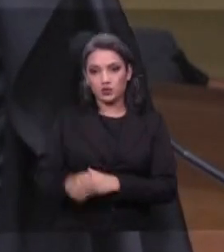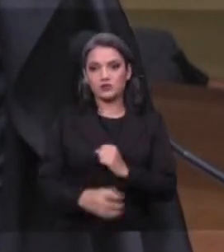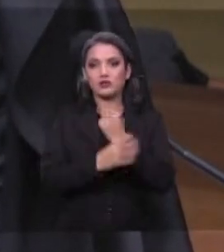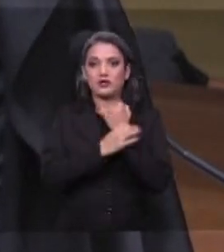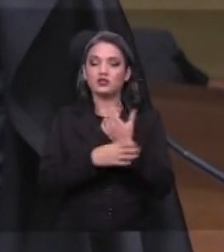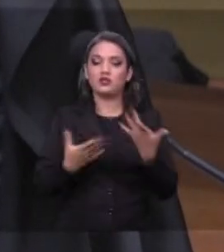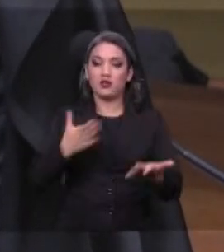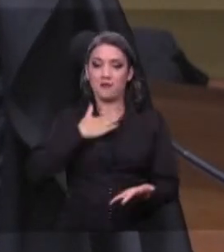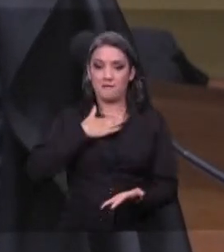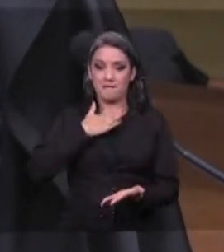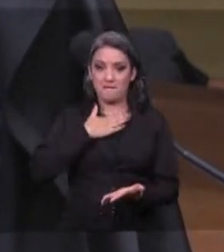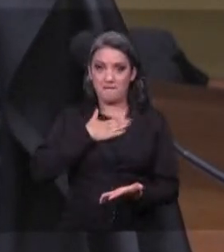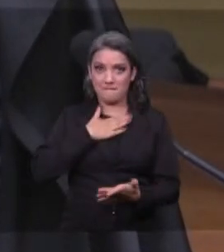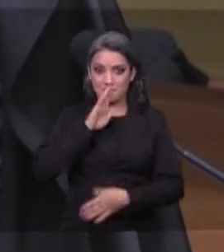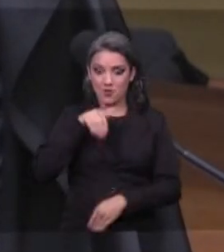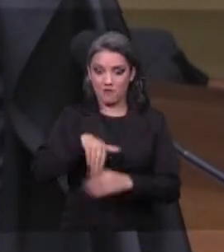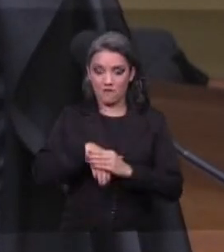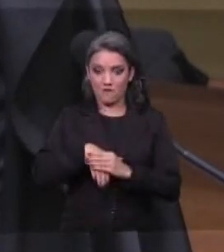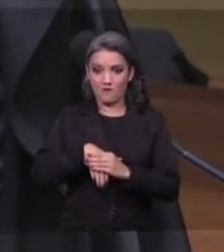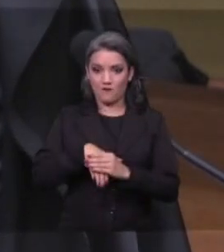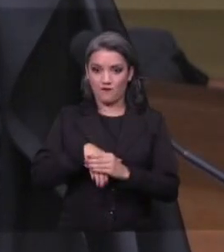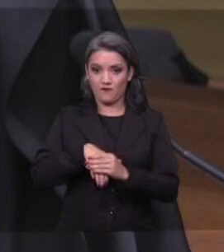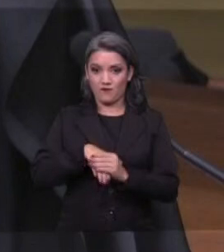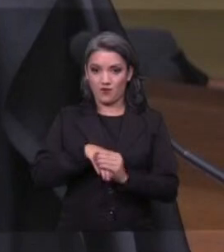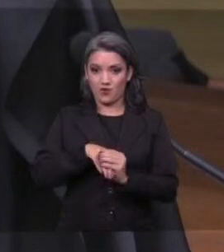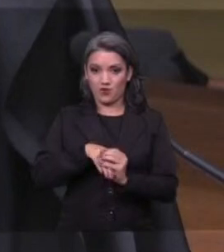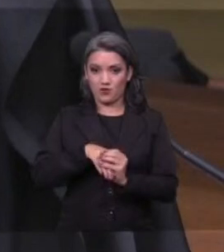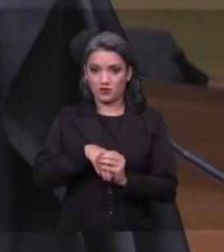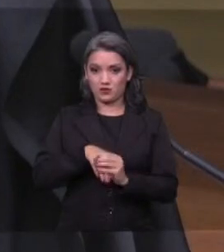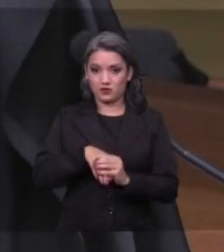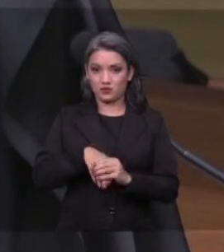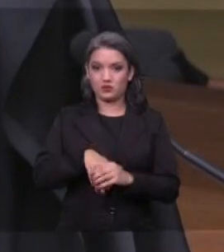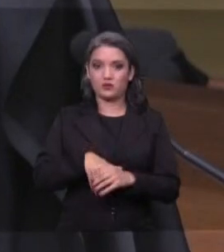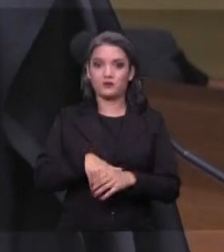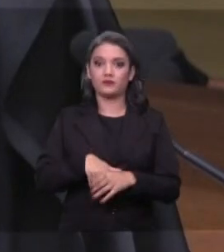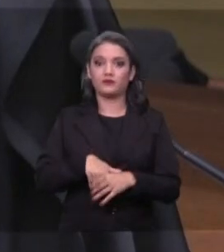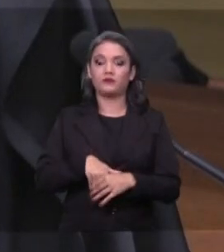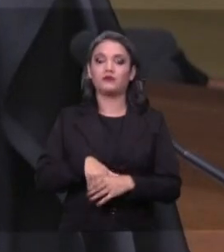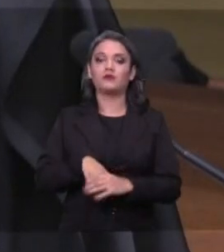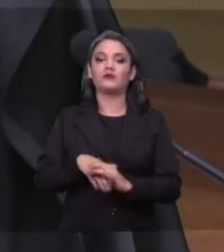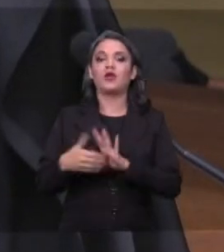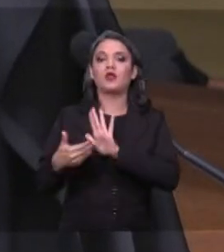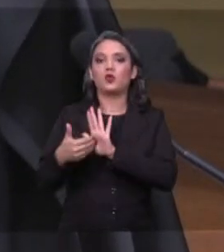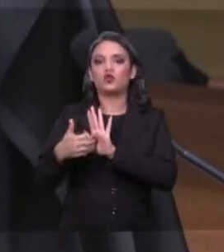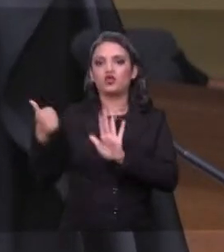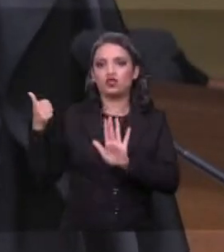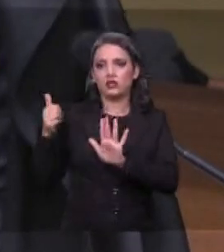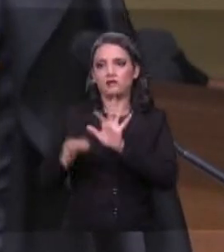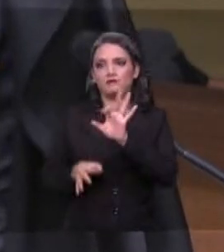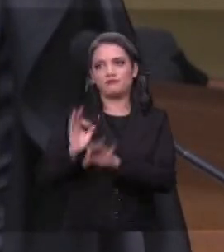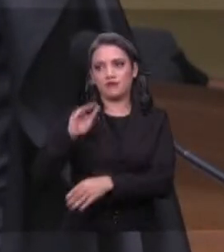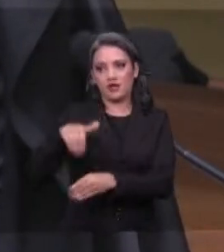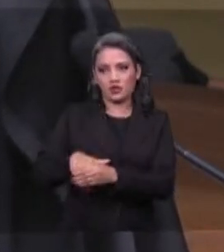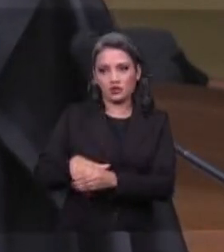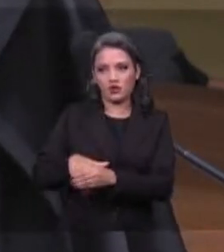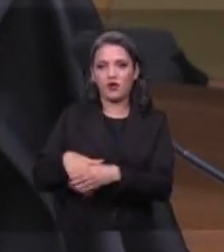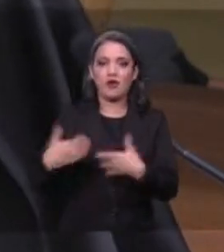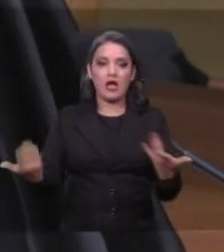retirar da minha proposição processos criminais de competência da justiça eleitoral que eu excluía.